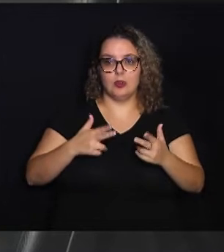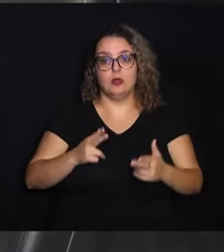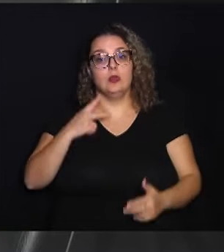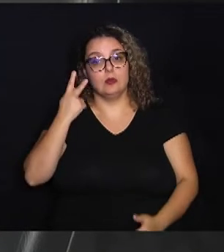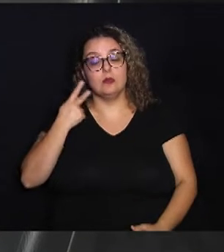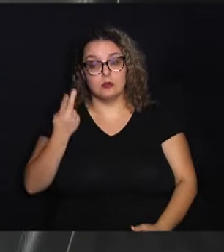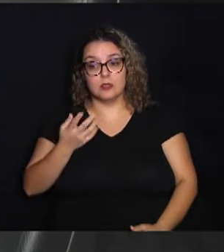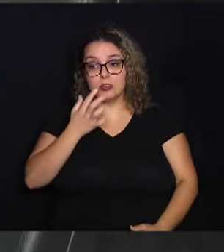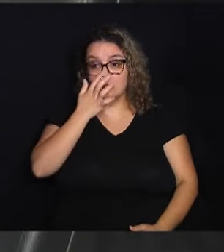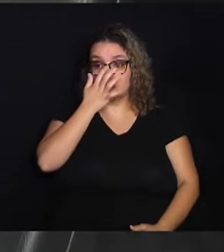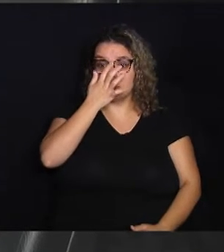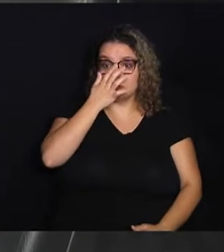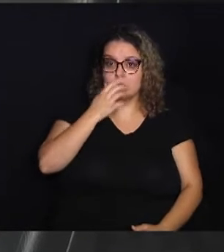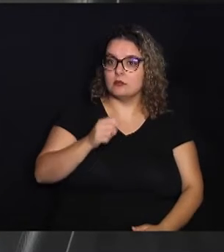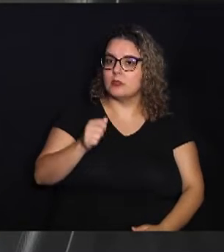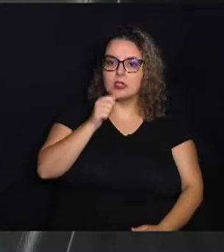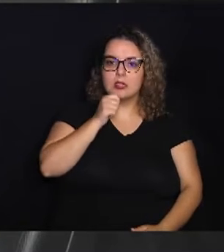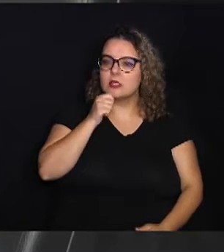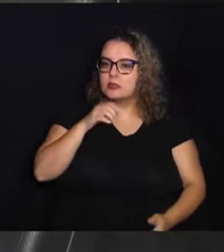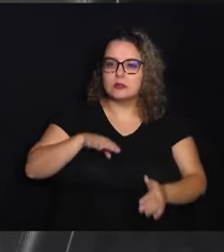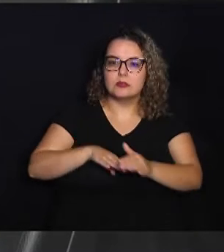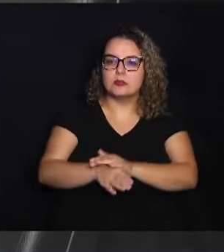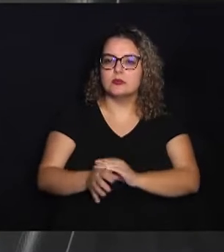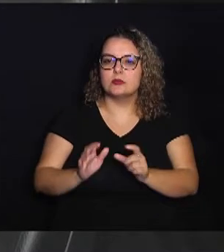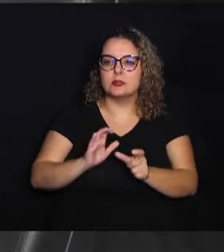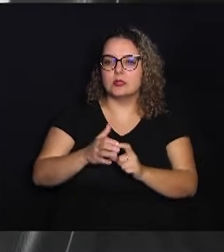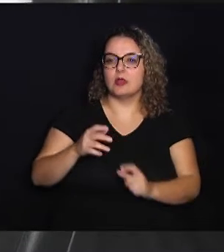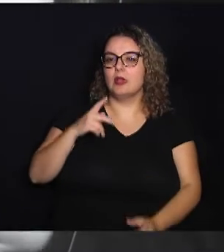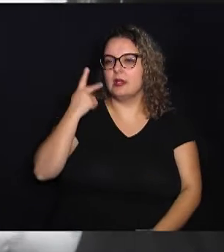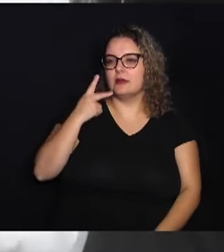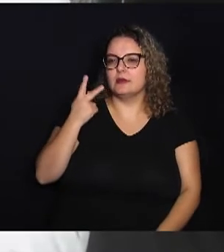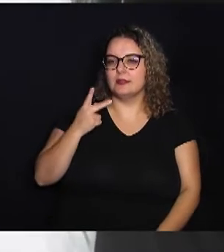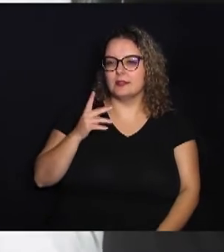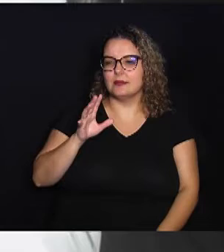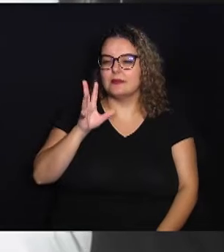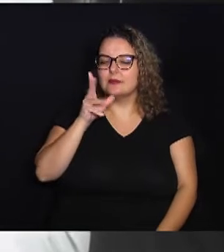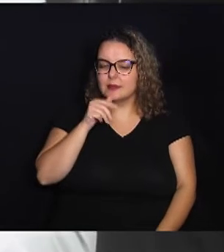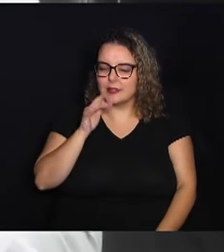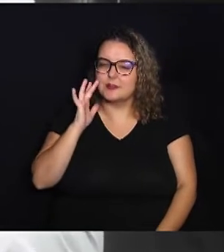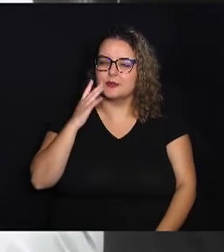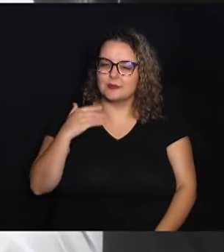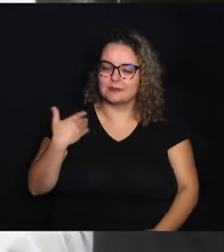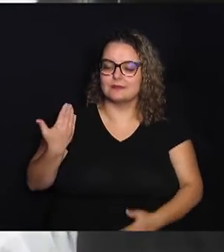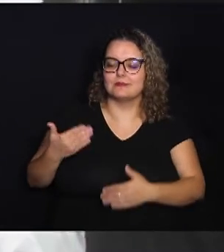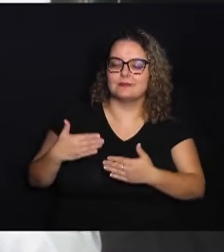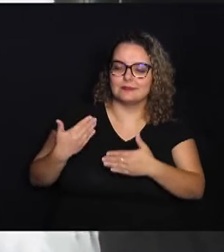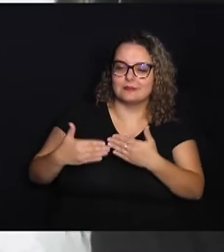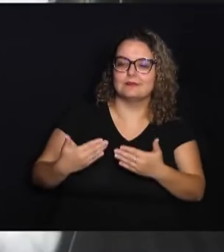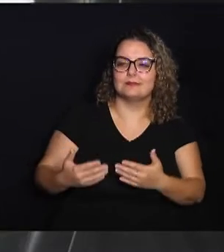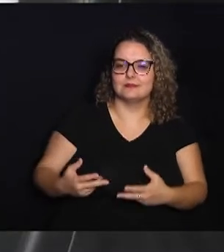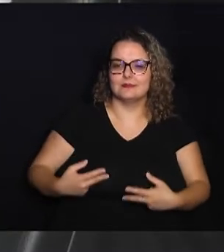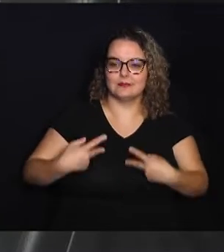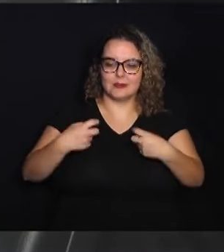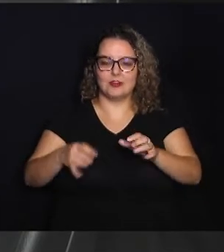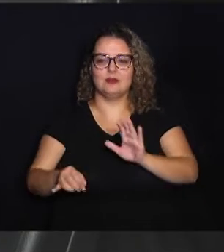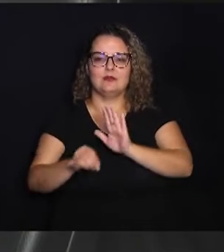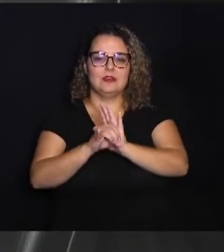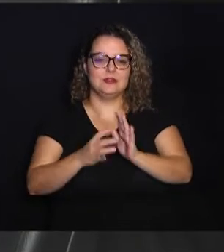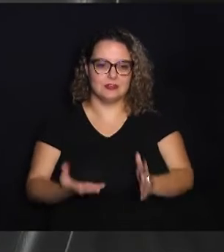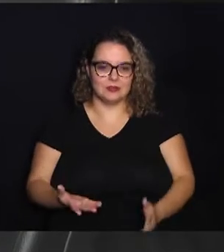vereador, mas eu ainda não me acostumava com o termo vereador. Eu demorei acho que um bom tempo ainda para me identificar como um